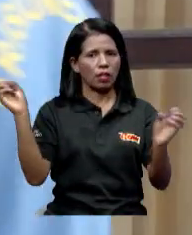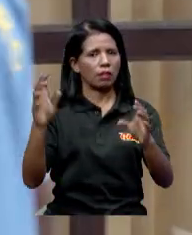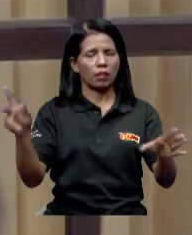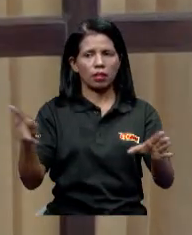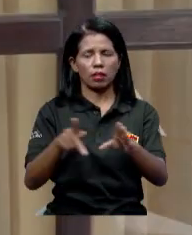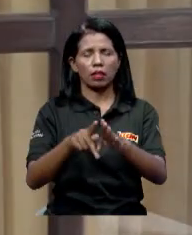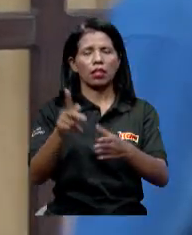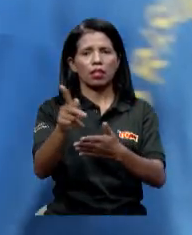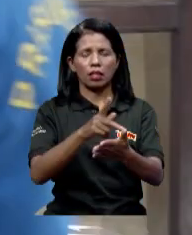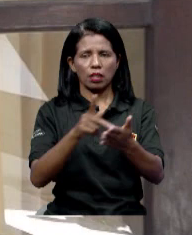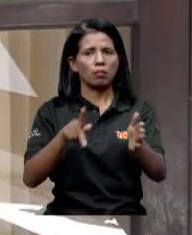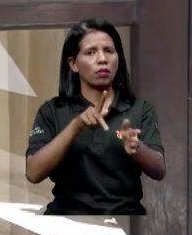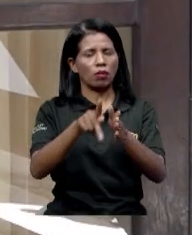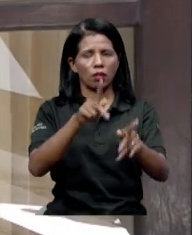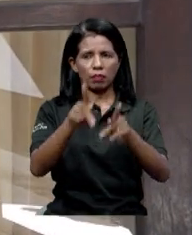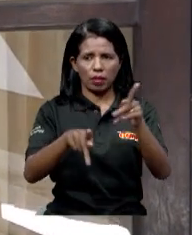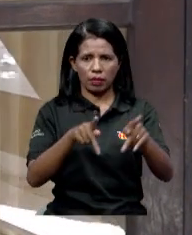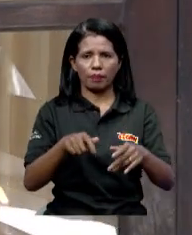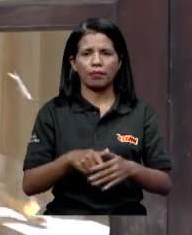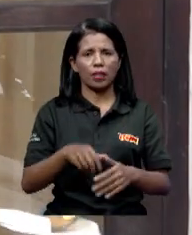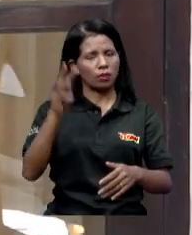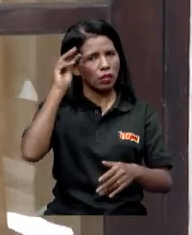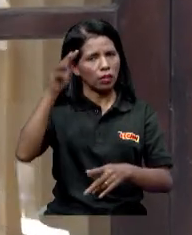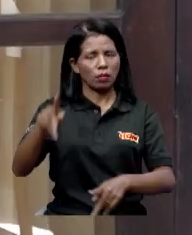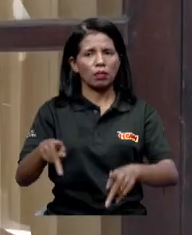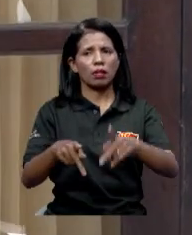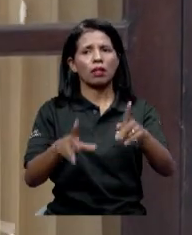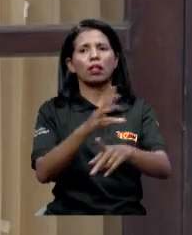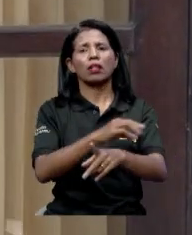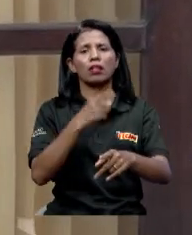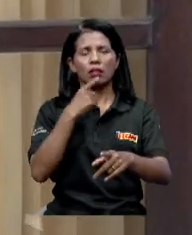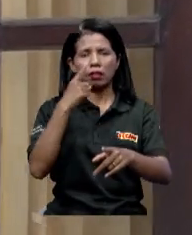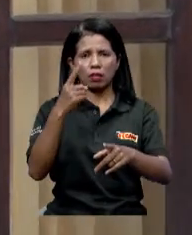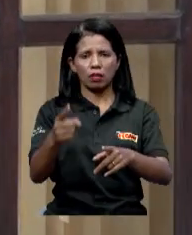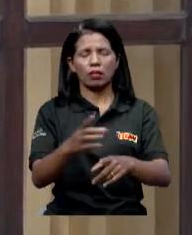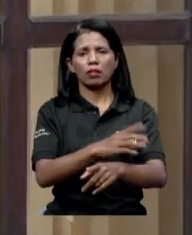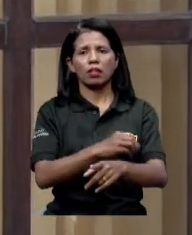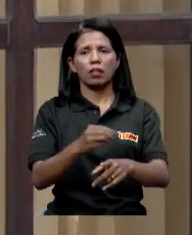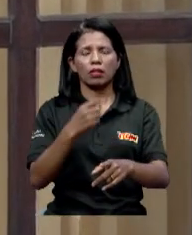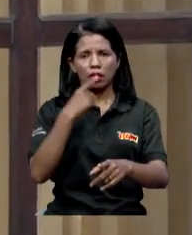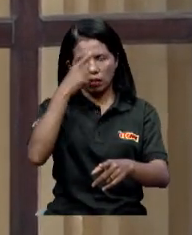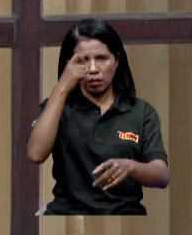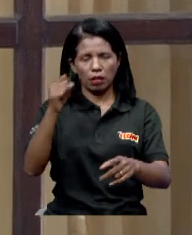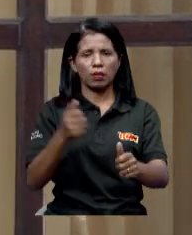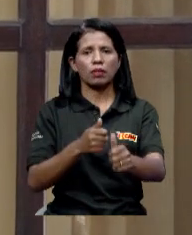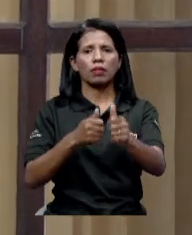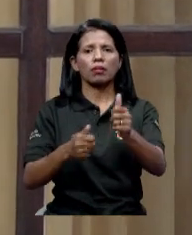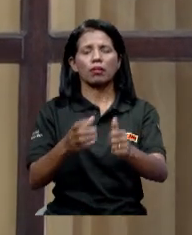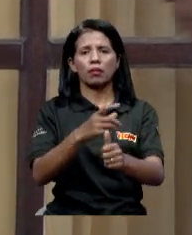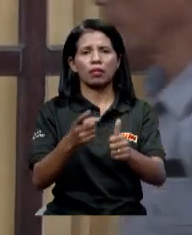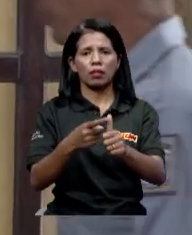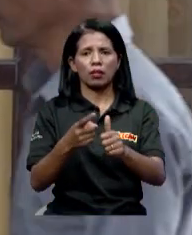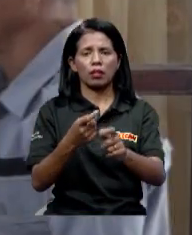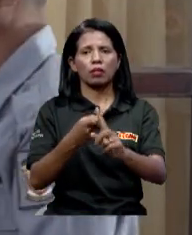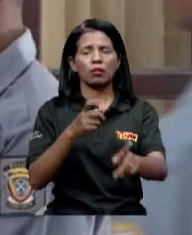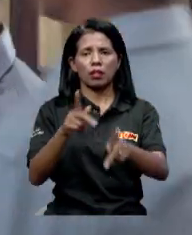crime homicídio nem. Ministério Público considera facto nebe consta e acusação provado, tamba baseia ba depoimento russi